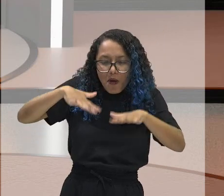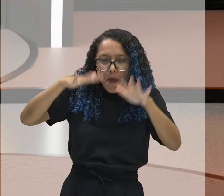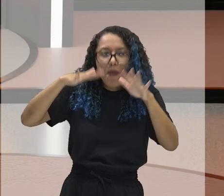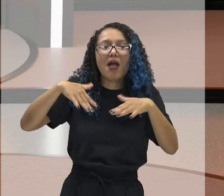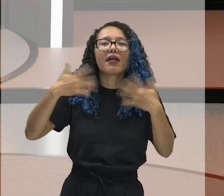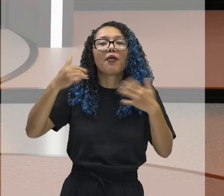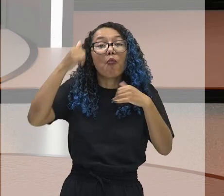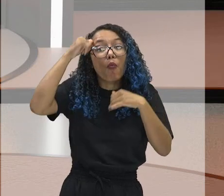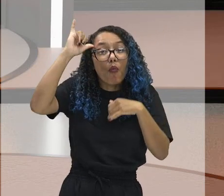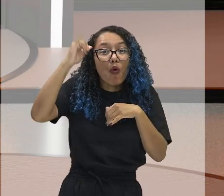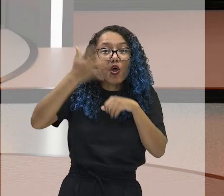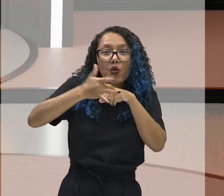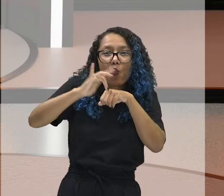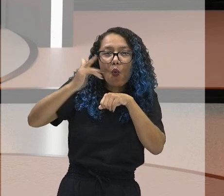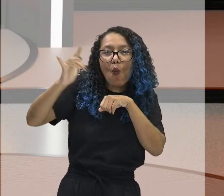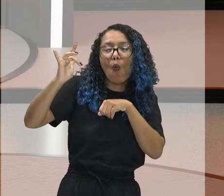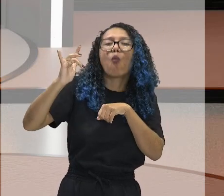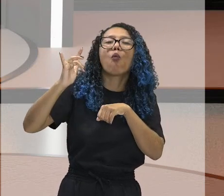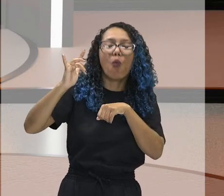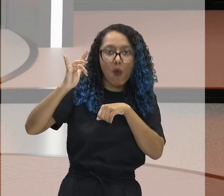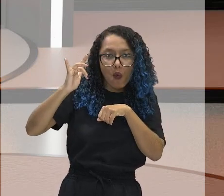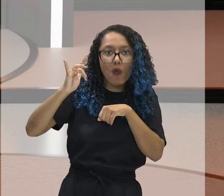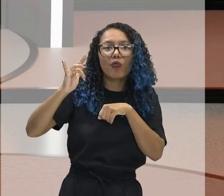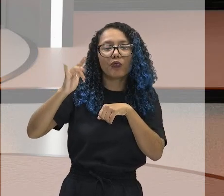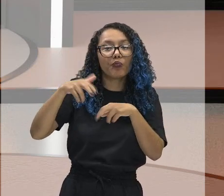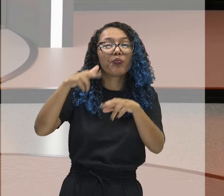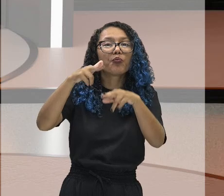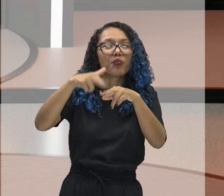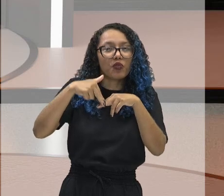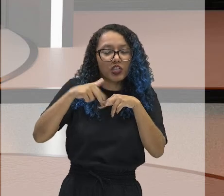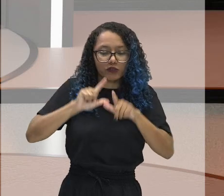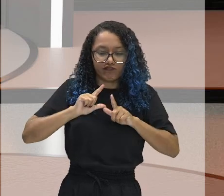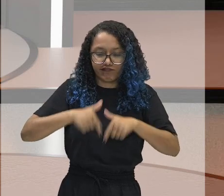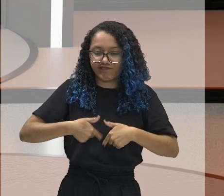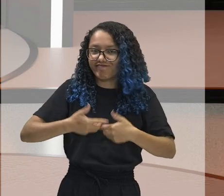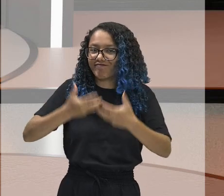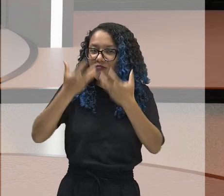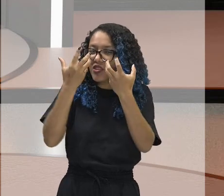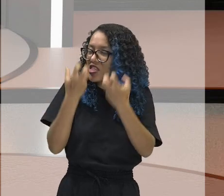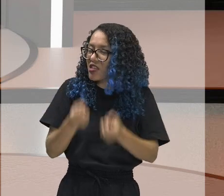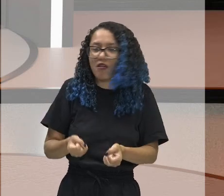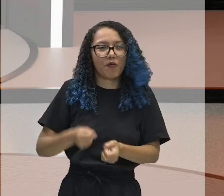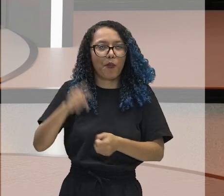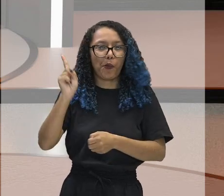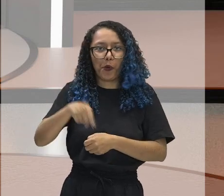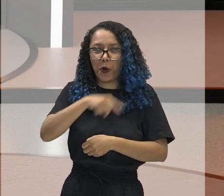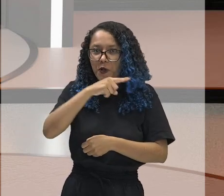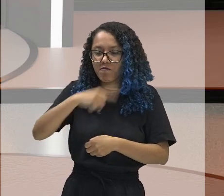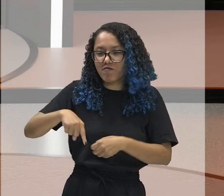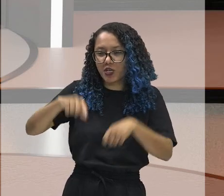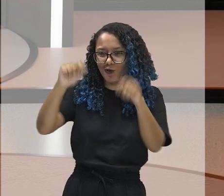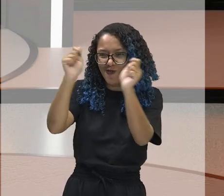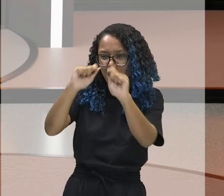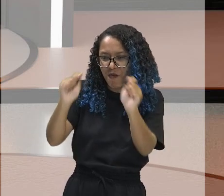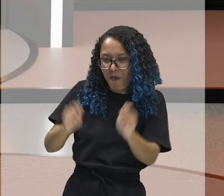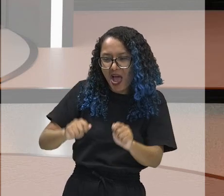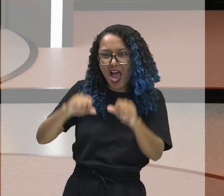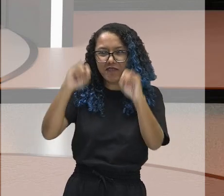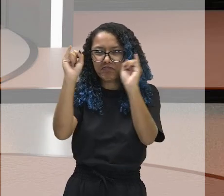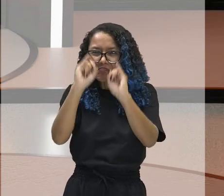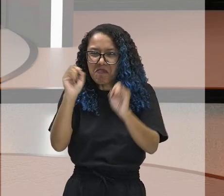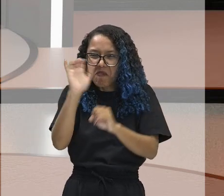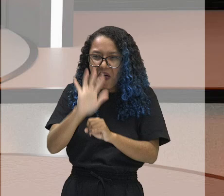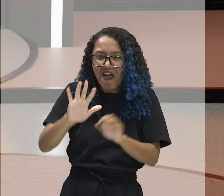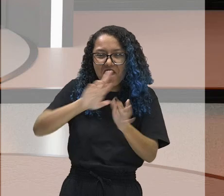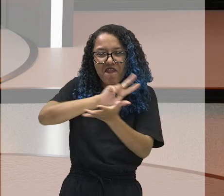ouro. Daí essa proibição que os judeus têm ali em cultuar ícones e imagens. O